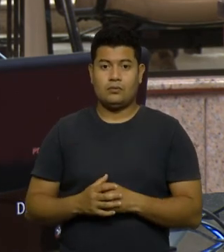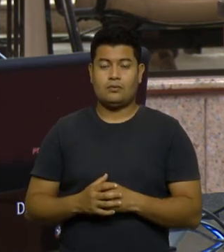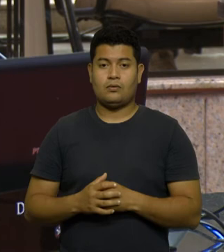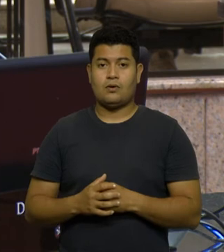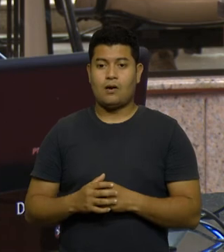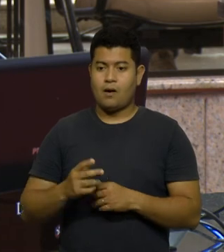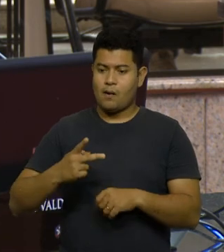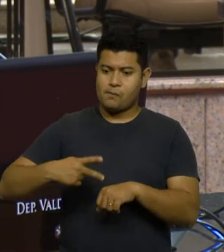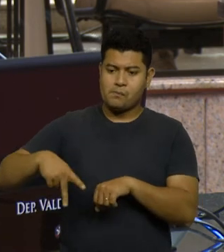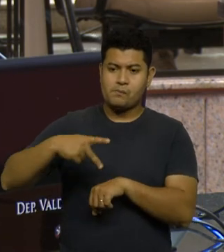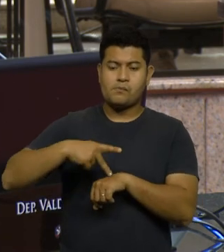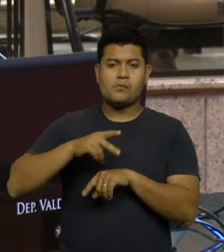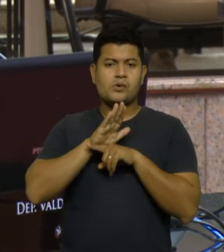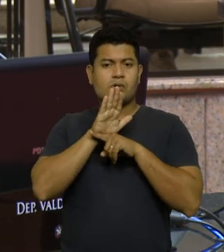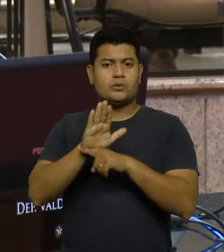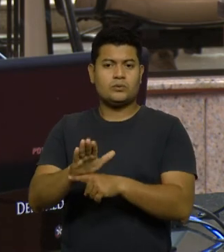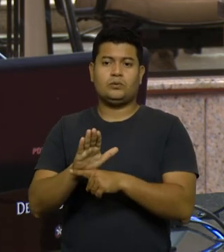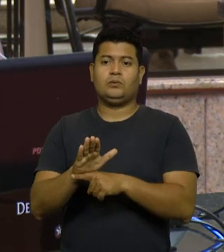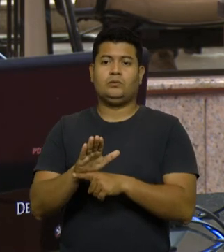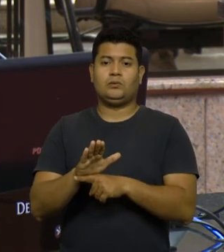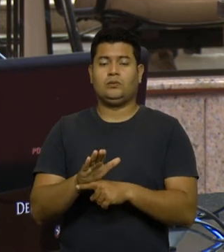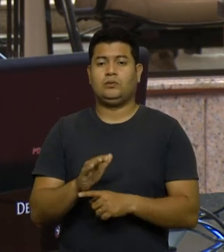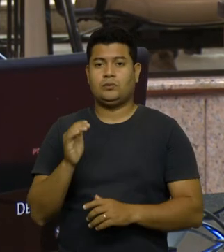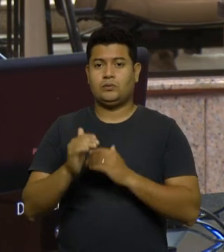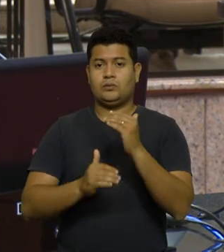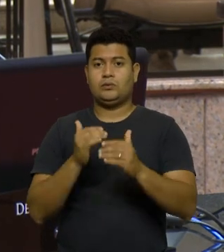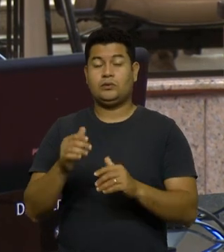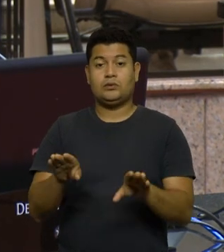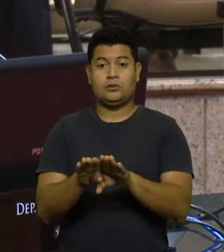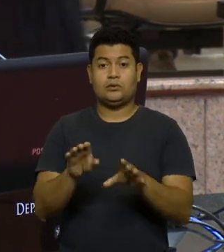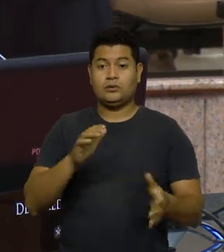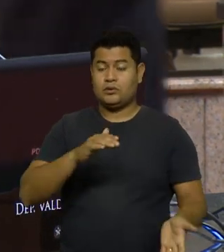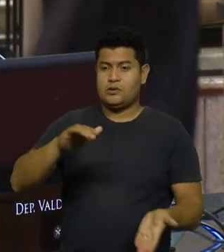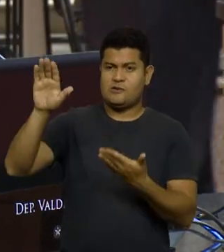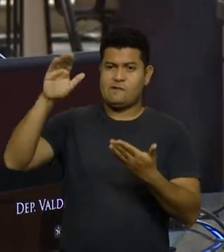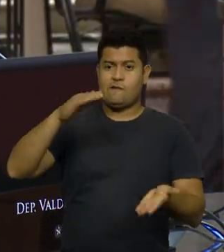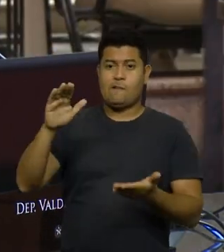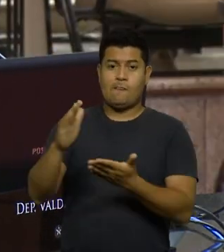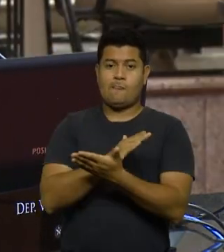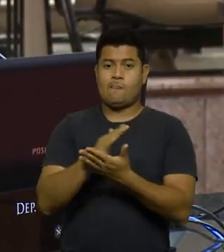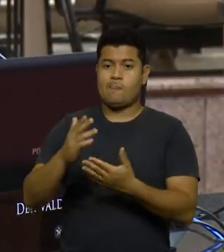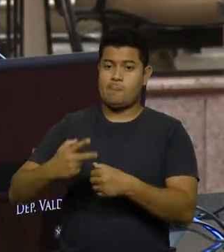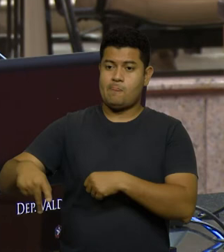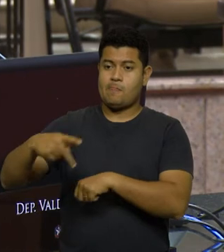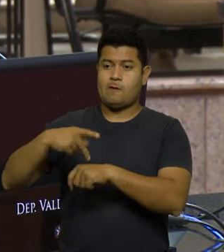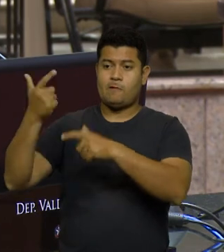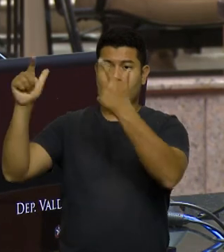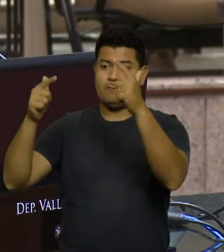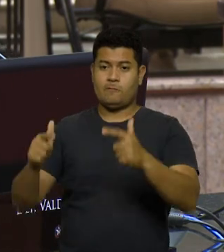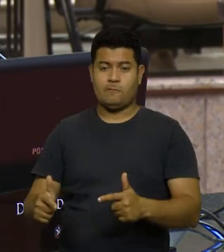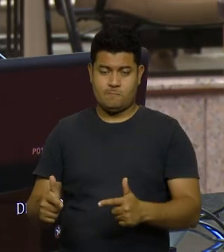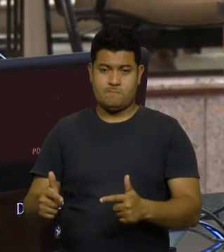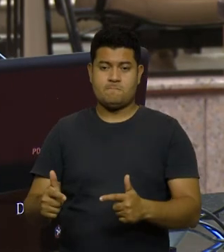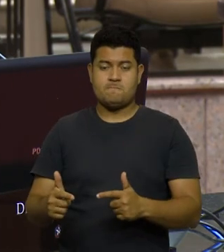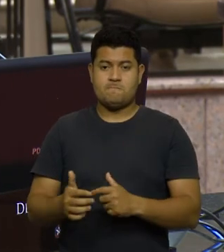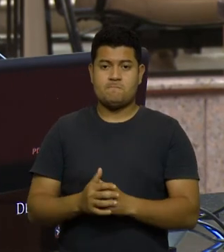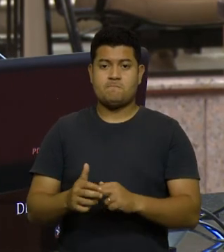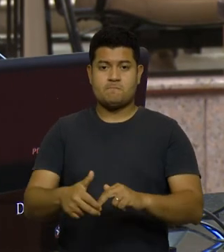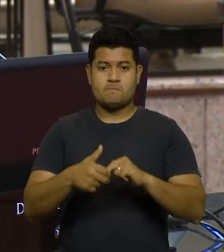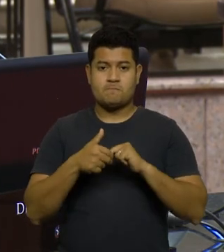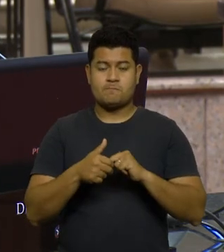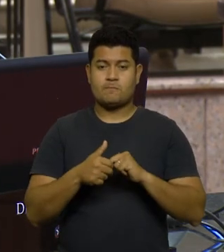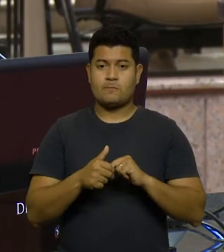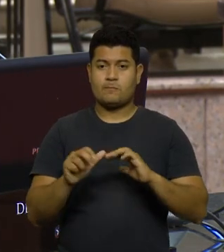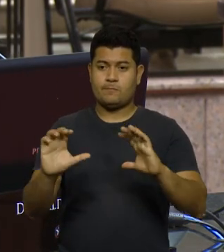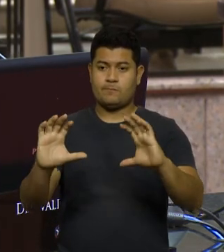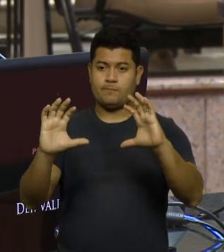país, e também exporta para alguns países. Por isso, a